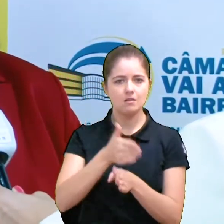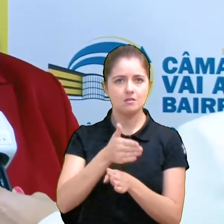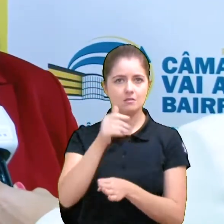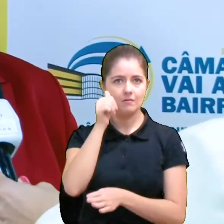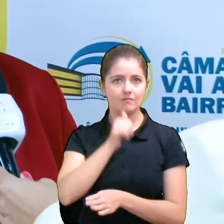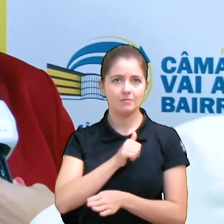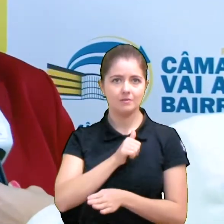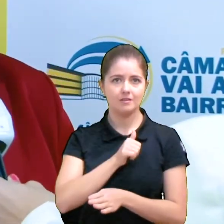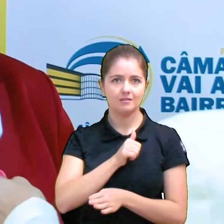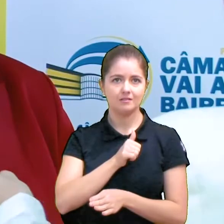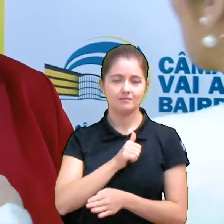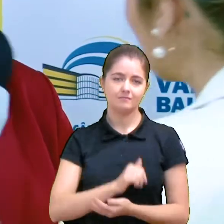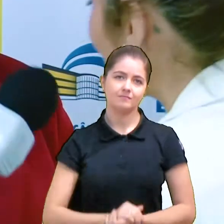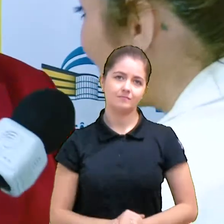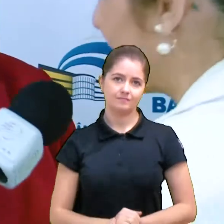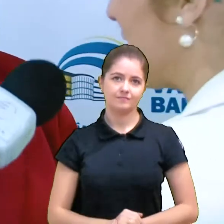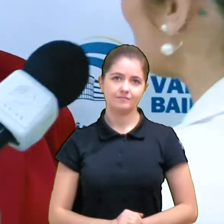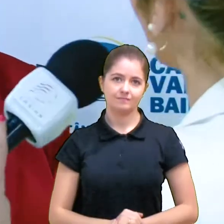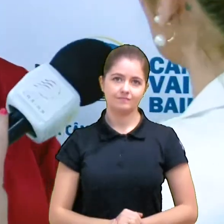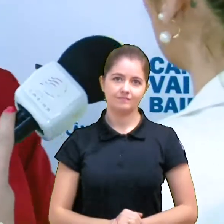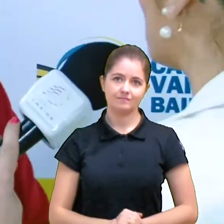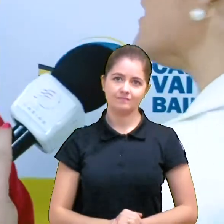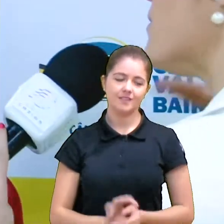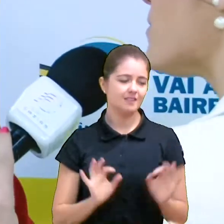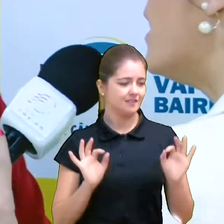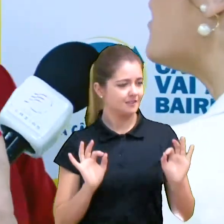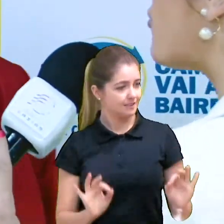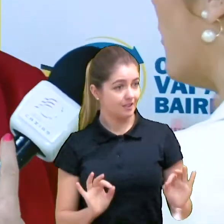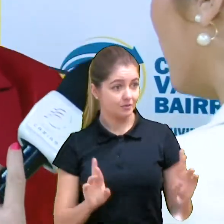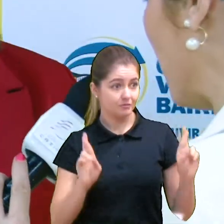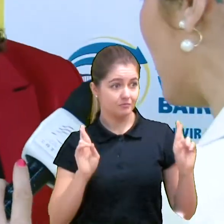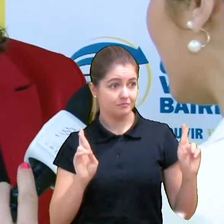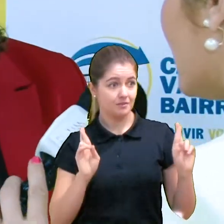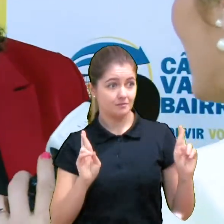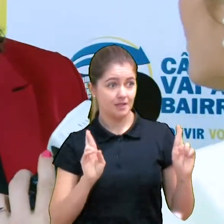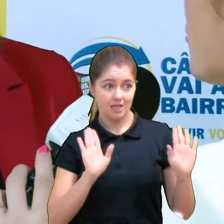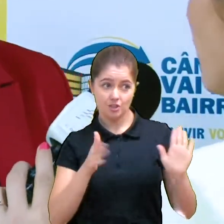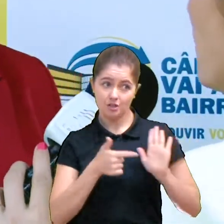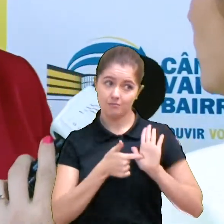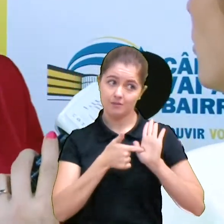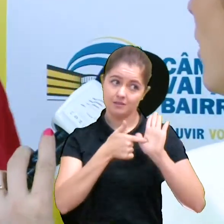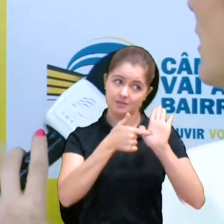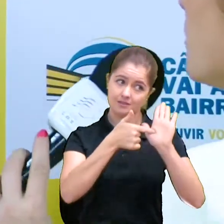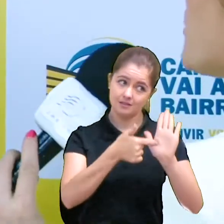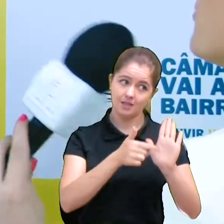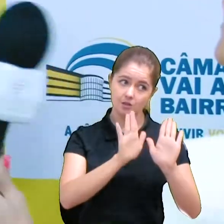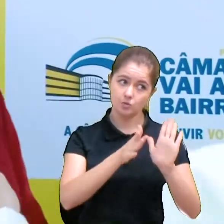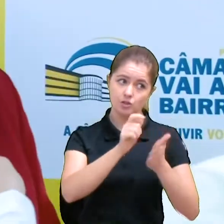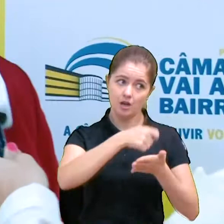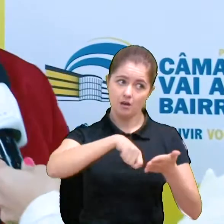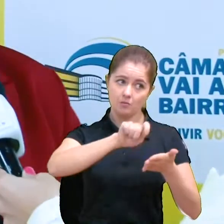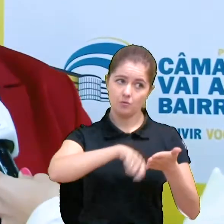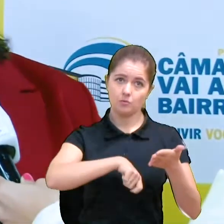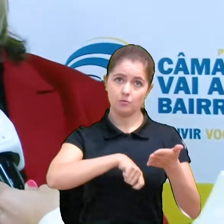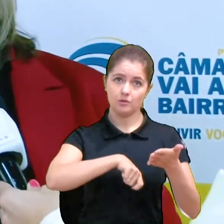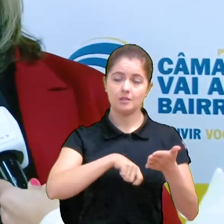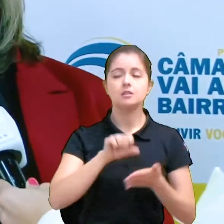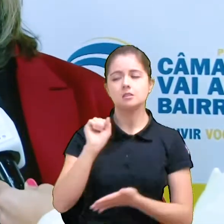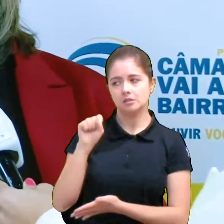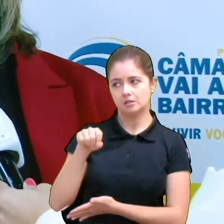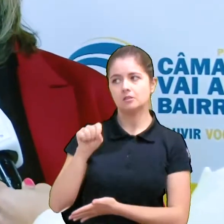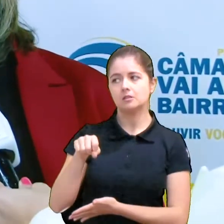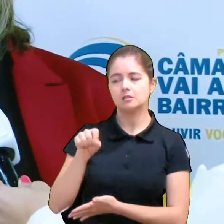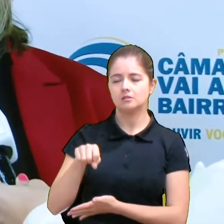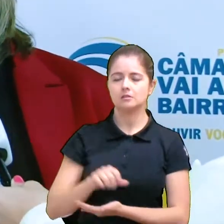mulheres então no parlamento. Com certeza, vamos esperar Já foi apresentado, já foi protocolado o projeto? Sim,